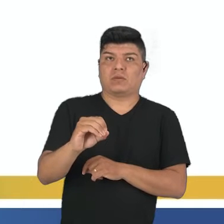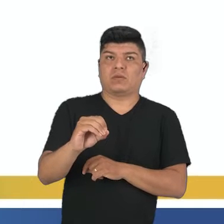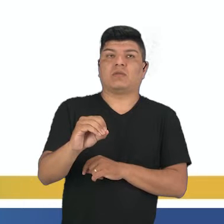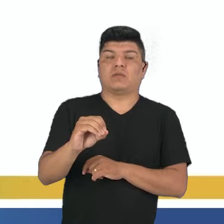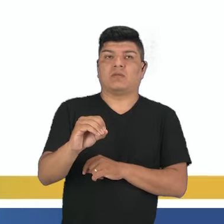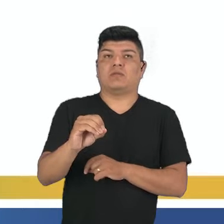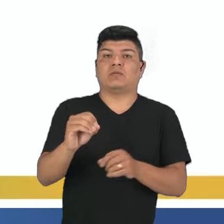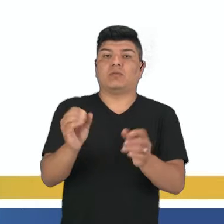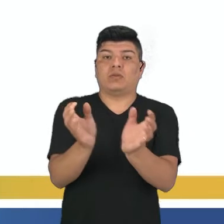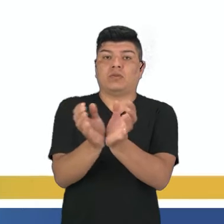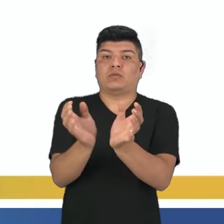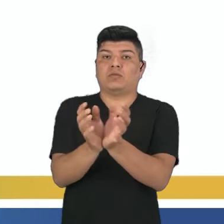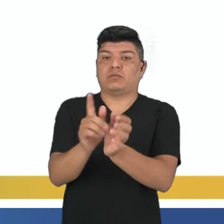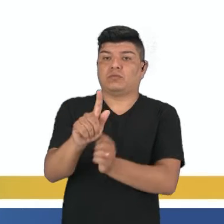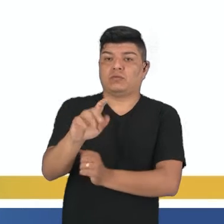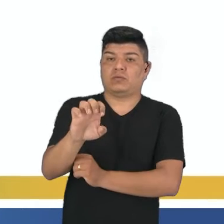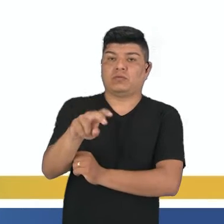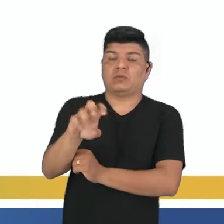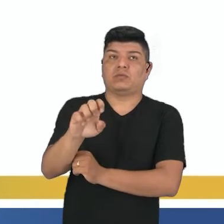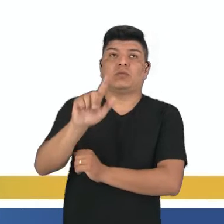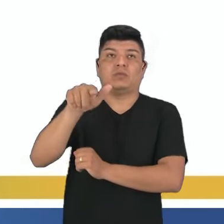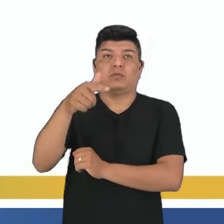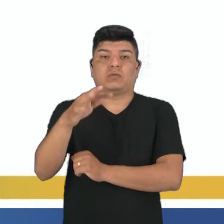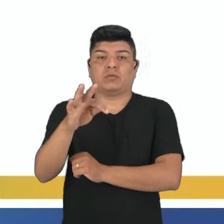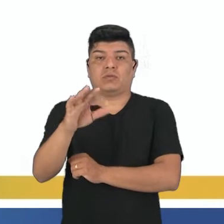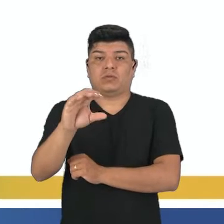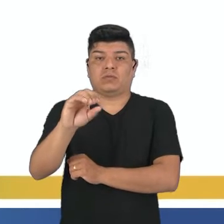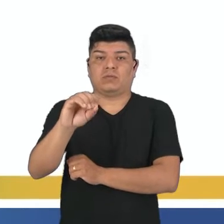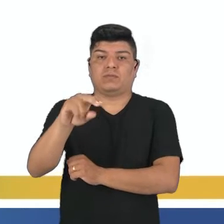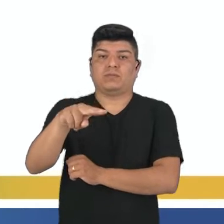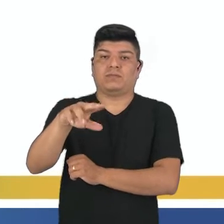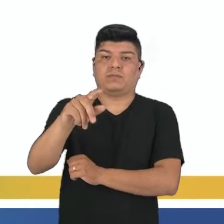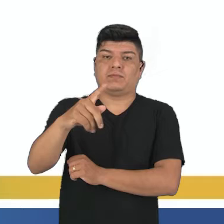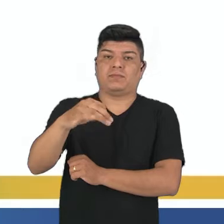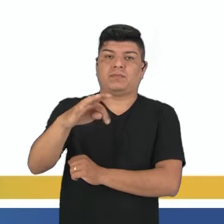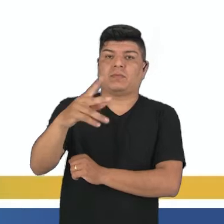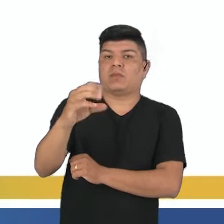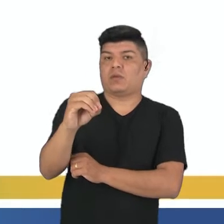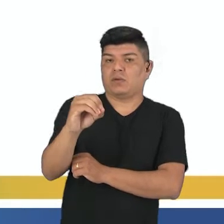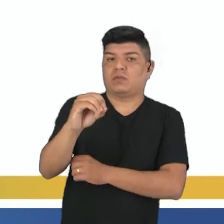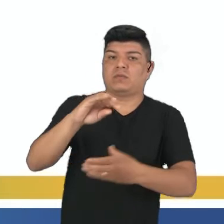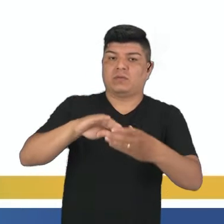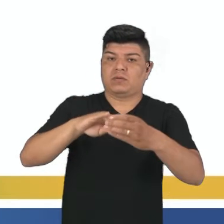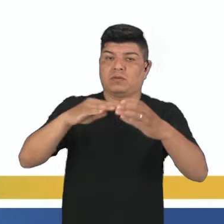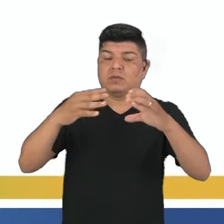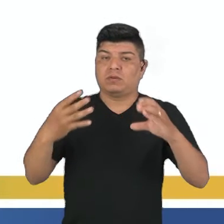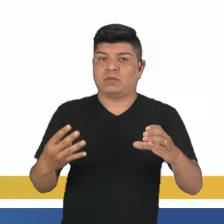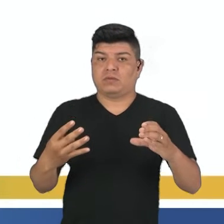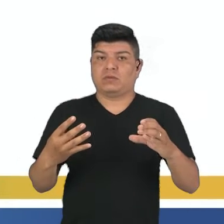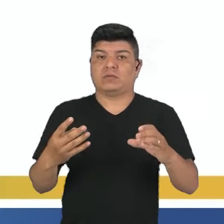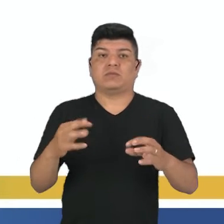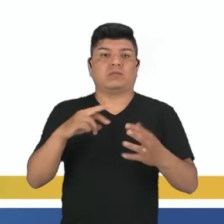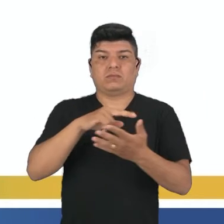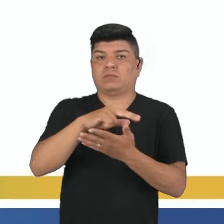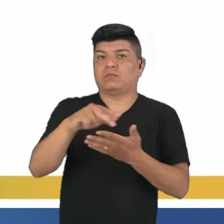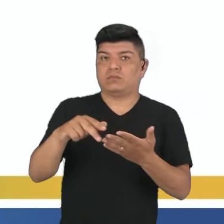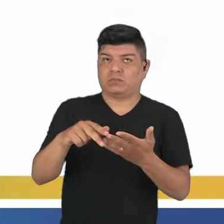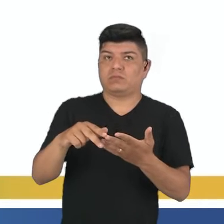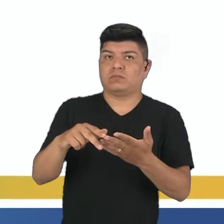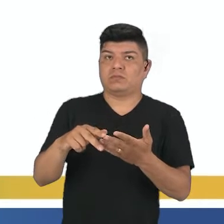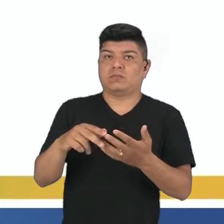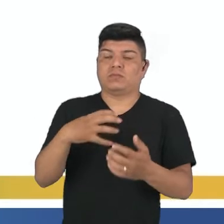genótipo é o conjunto dos genes. Já o fenótipo é o conjunto de características morfológicas, fisiológicas